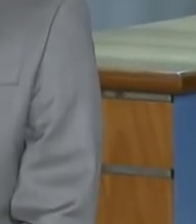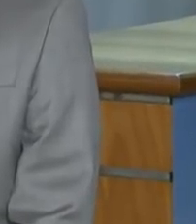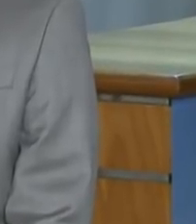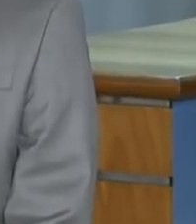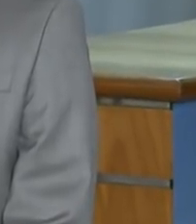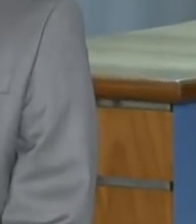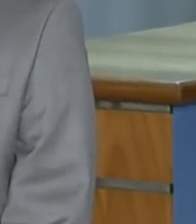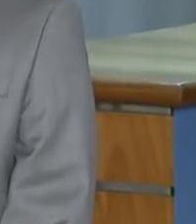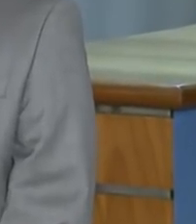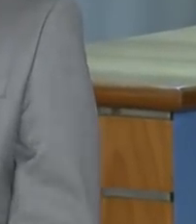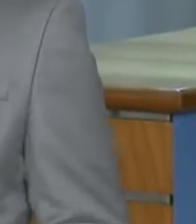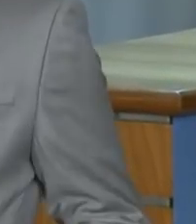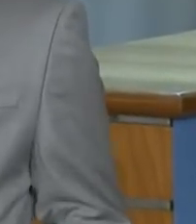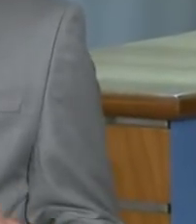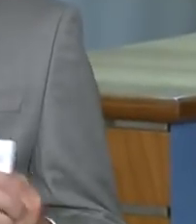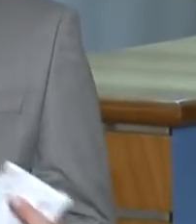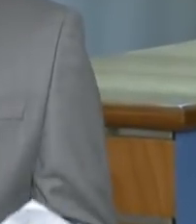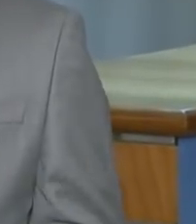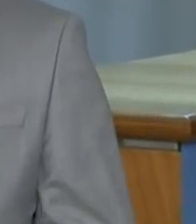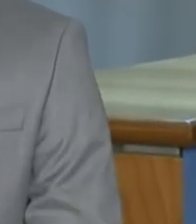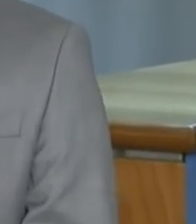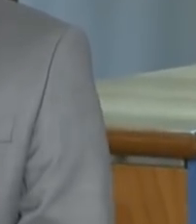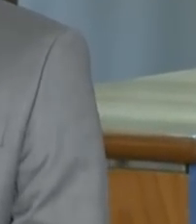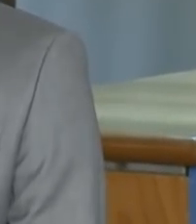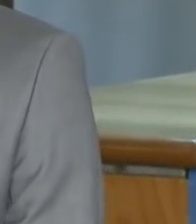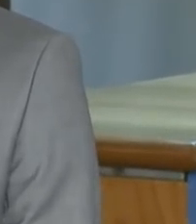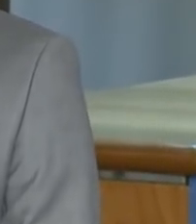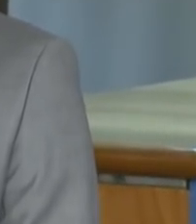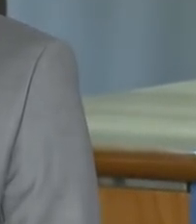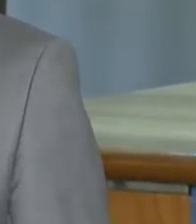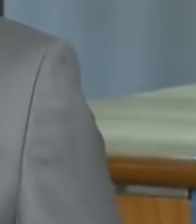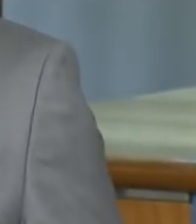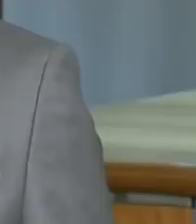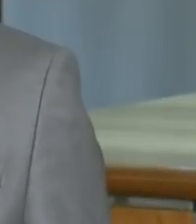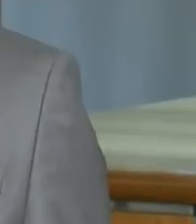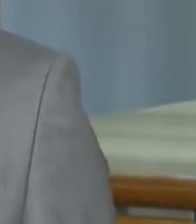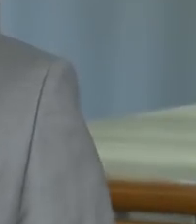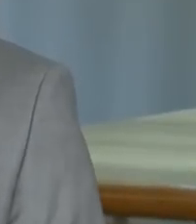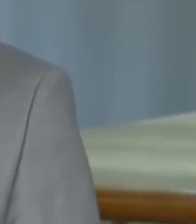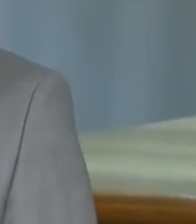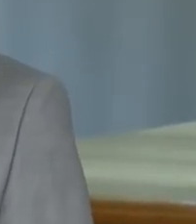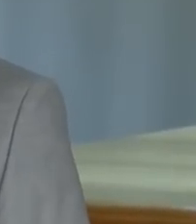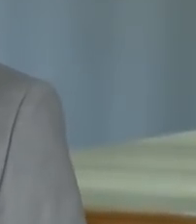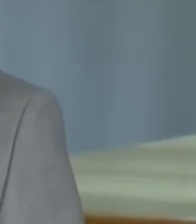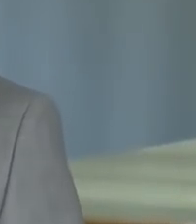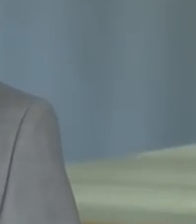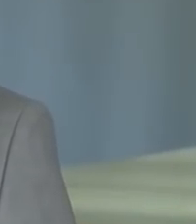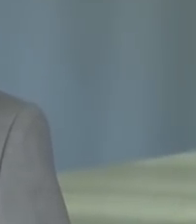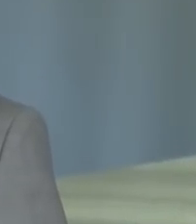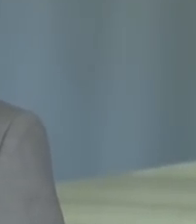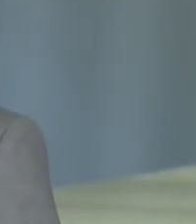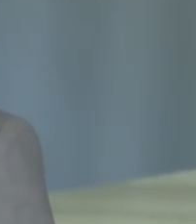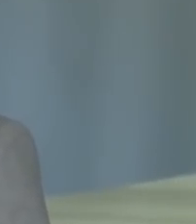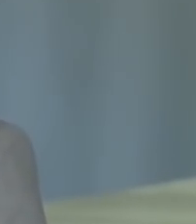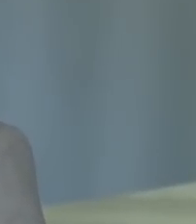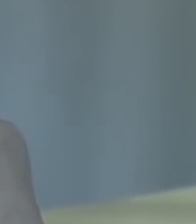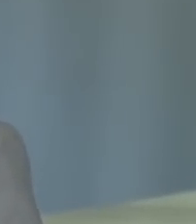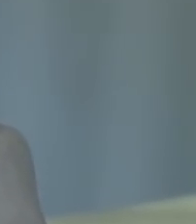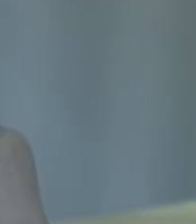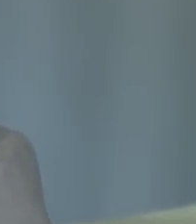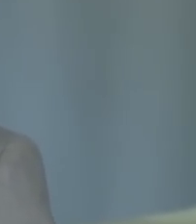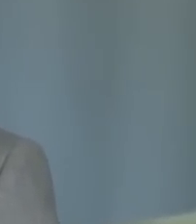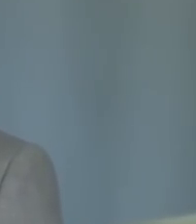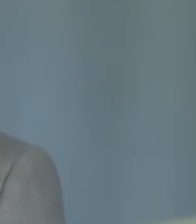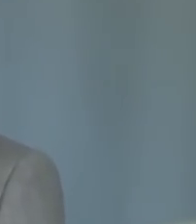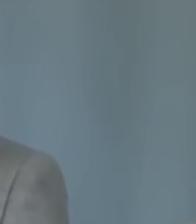direito a esse benefício bom a primeira coisa importante é lembrar é que só tem esse benefício aquele aquelas pessoas àqueles trabalhadores que